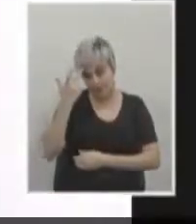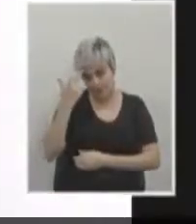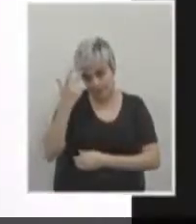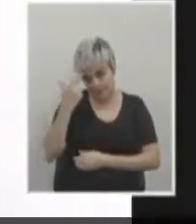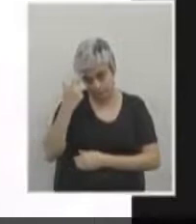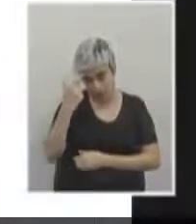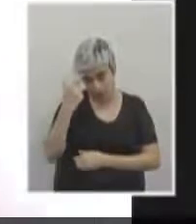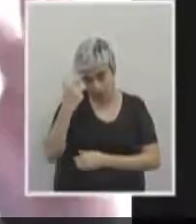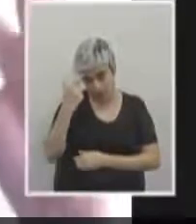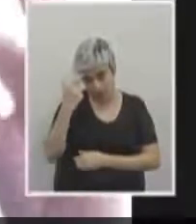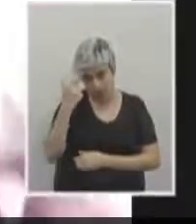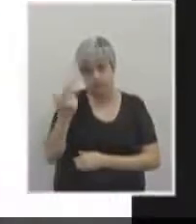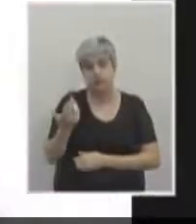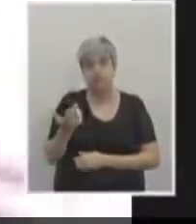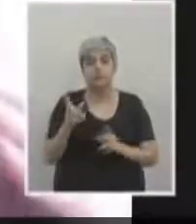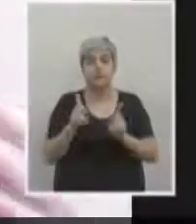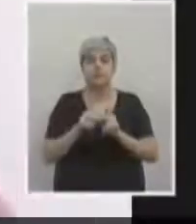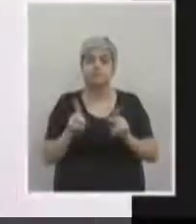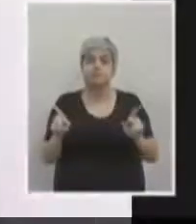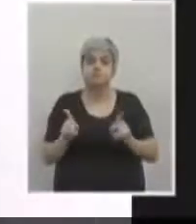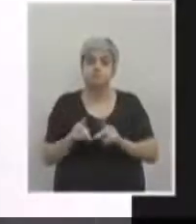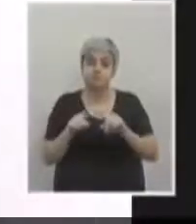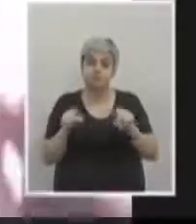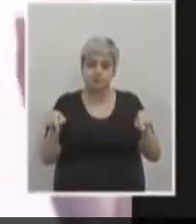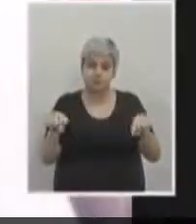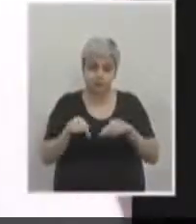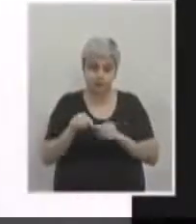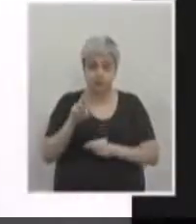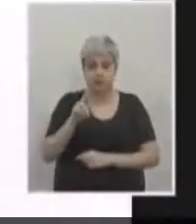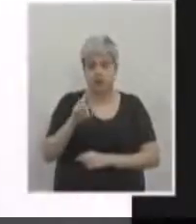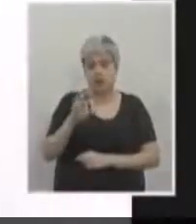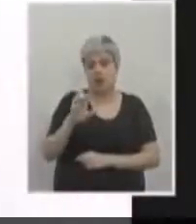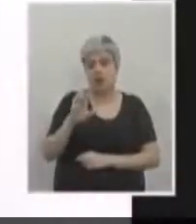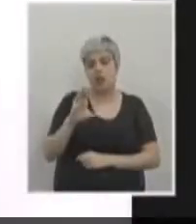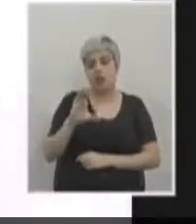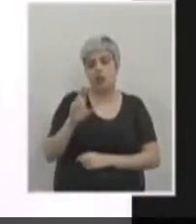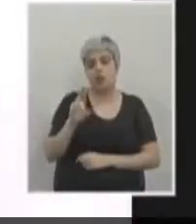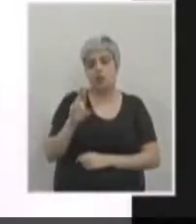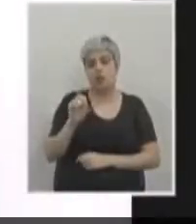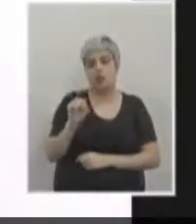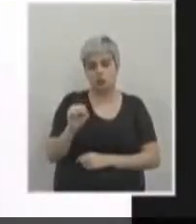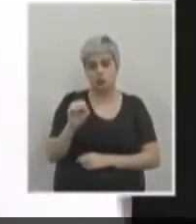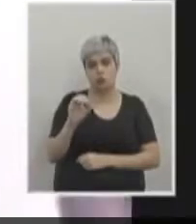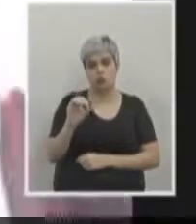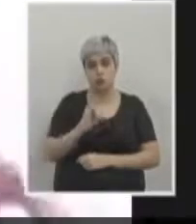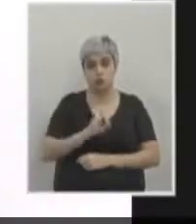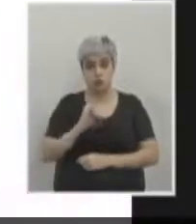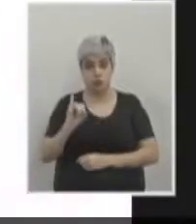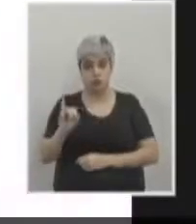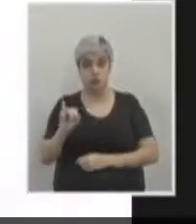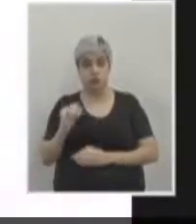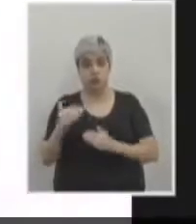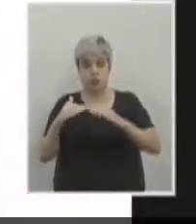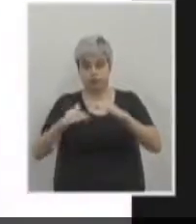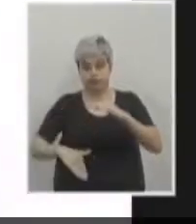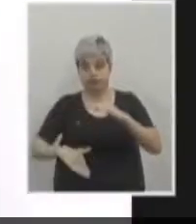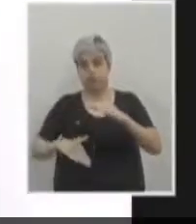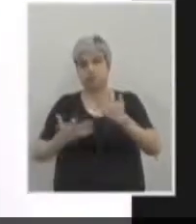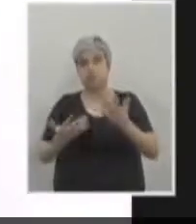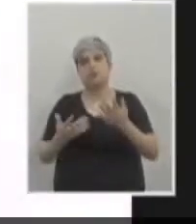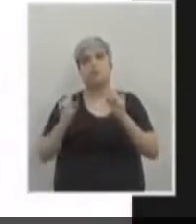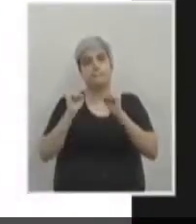alunos, professor de sala de recursos, se forem excedentes, também poderão assumir, eles são mais do